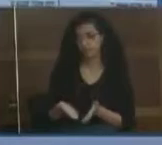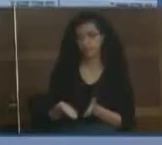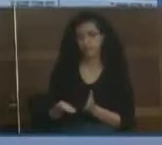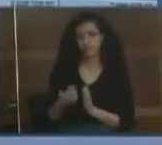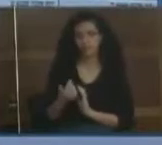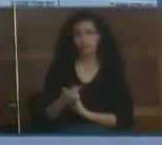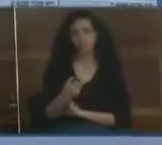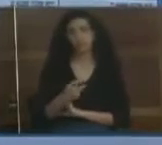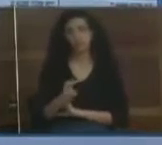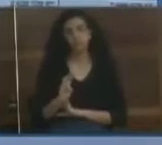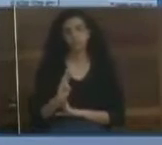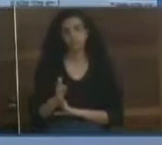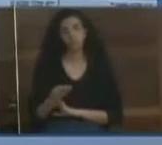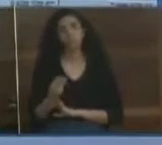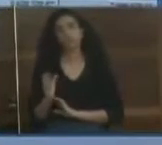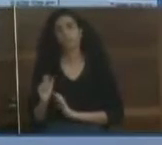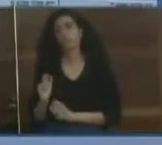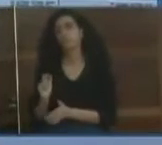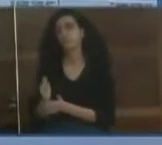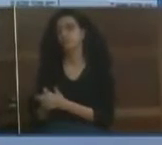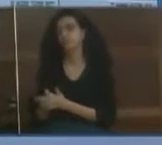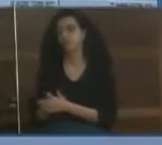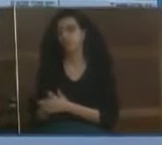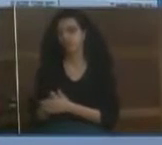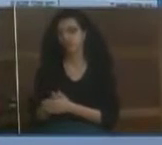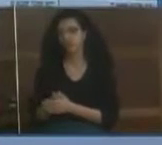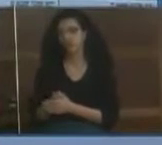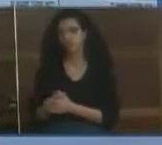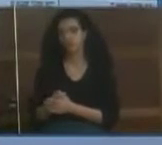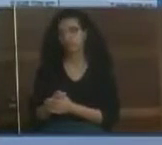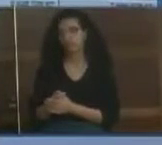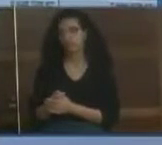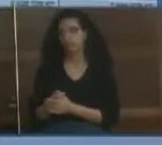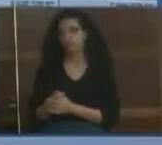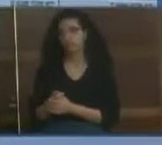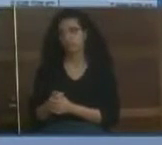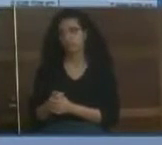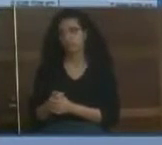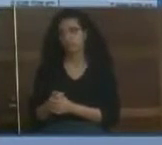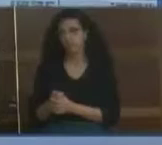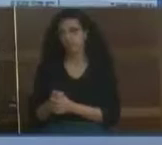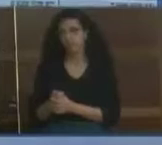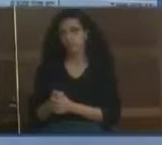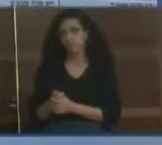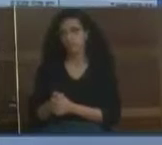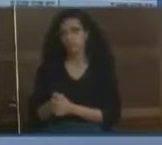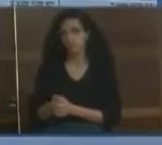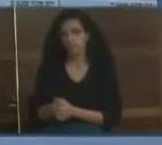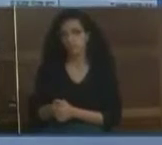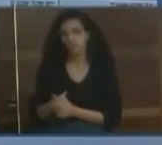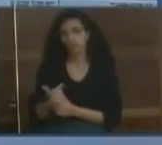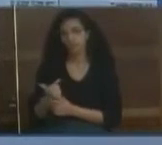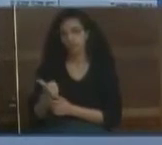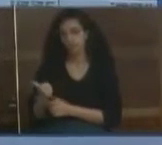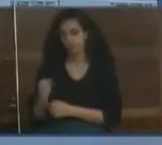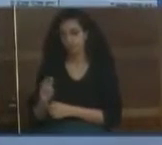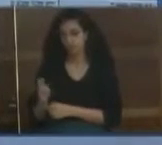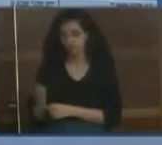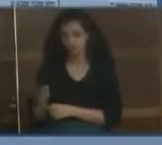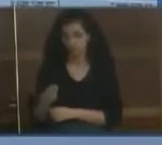25 milhões e setecentos e setenta e dois mil reais despesas liquidadas até o terceiro quadrimestre